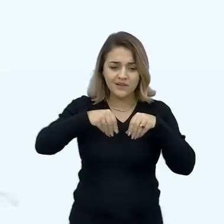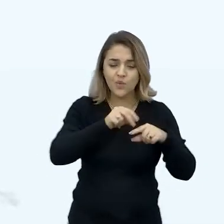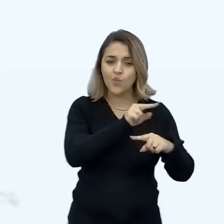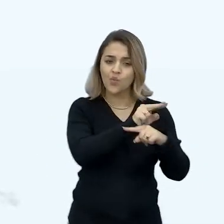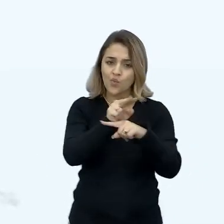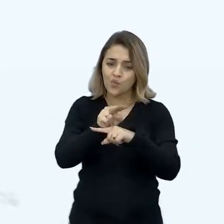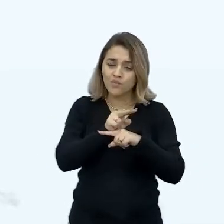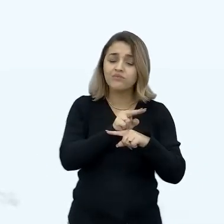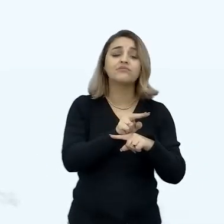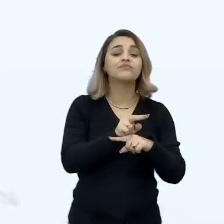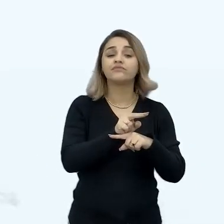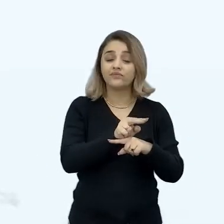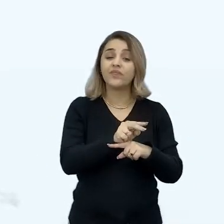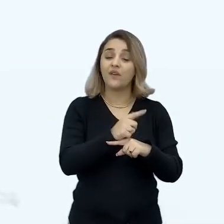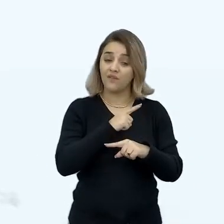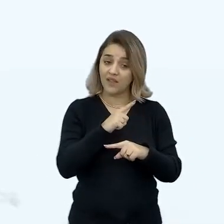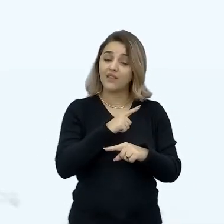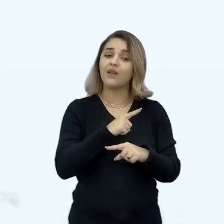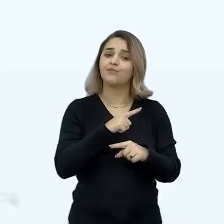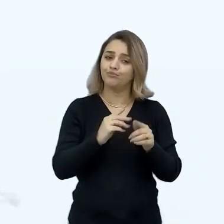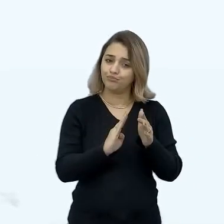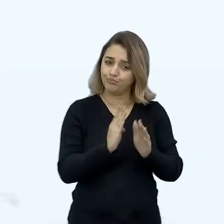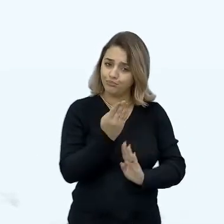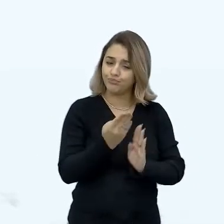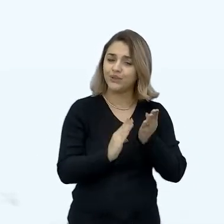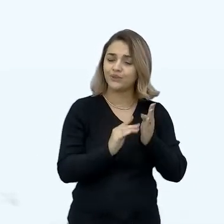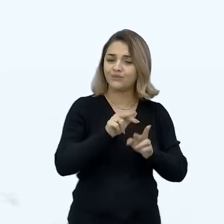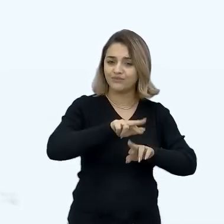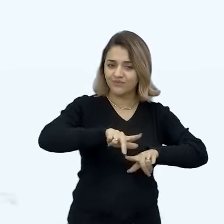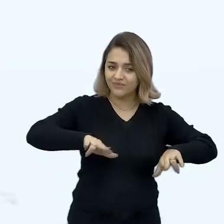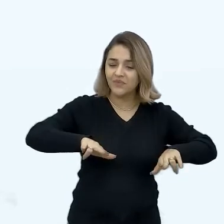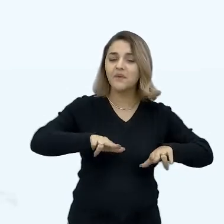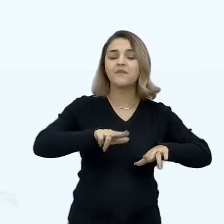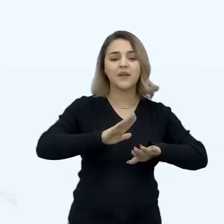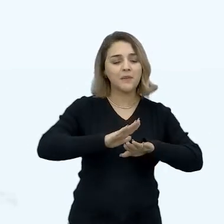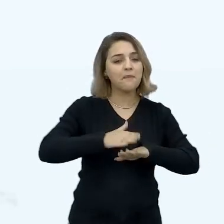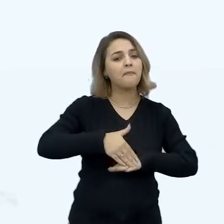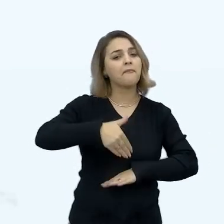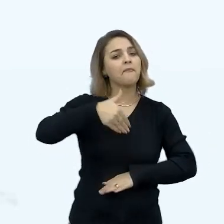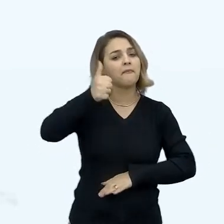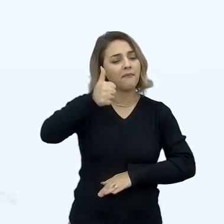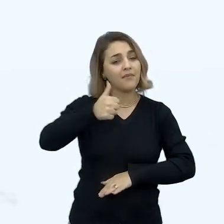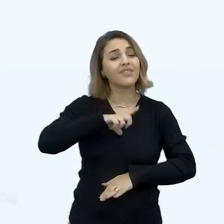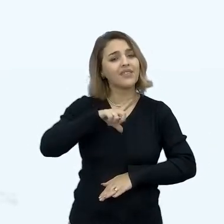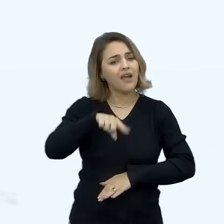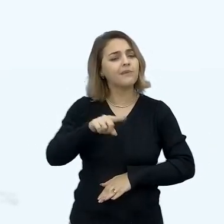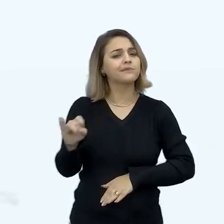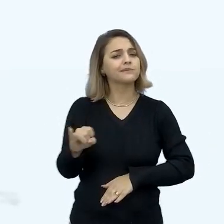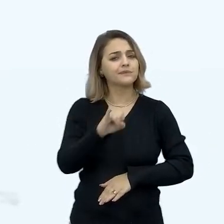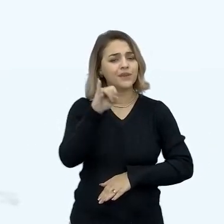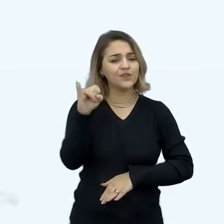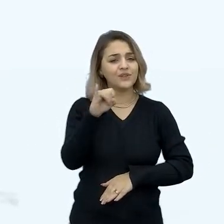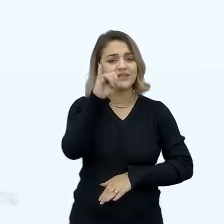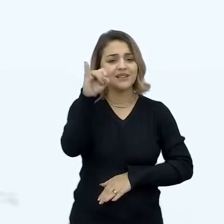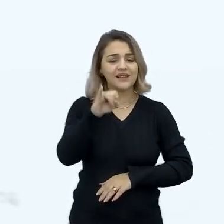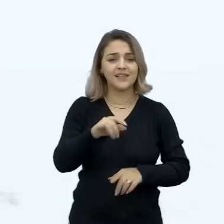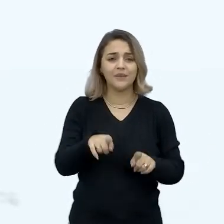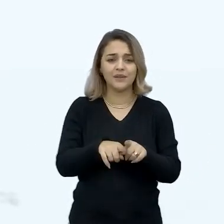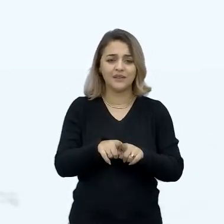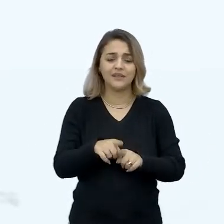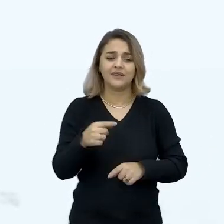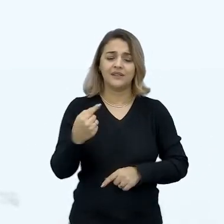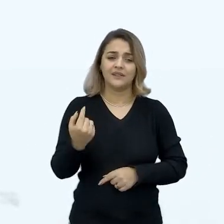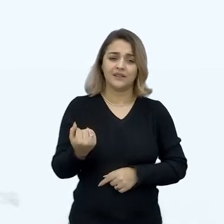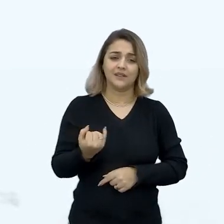do solo, mais essa biodiversidade vai estar ali dentro. E essa biodiversidade tem uma importância bastante grande, assim, né? Tanto do ponto de vista de